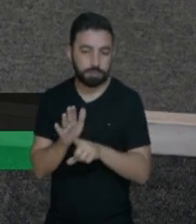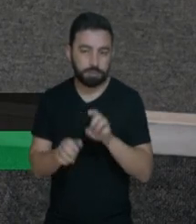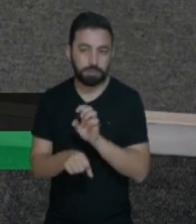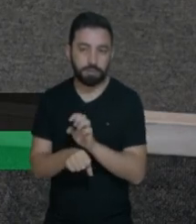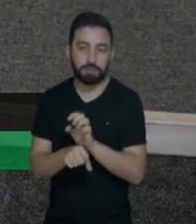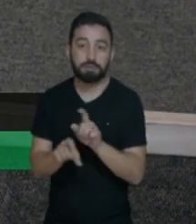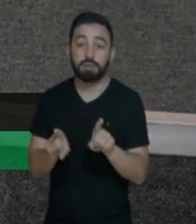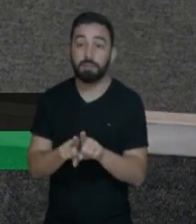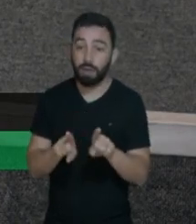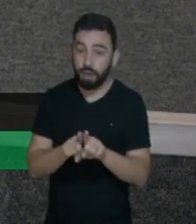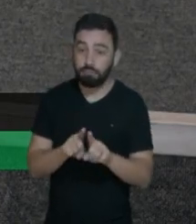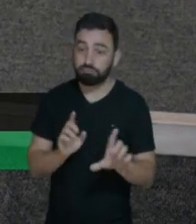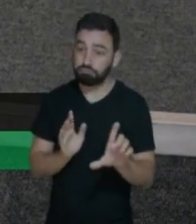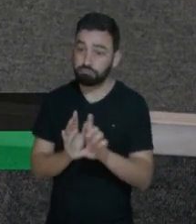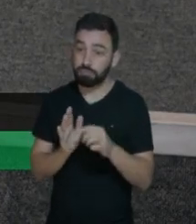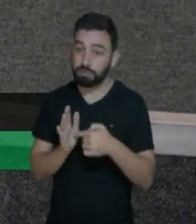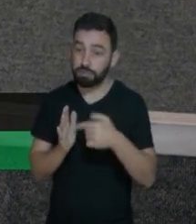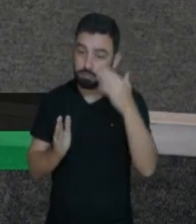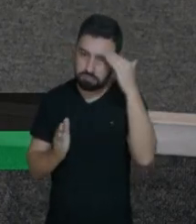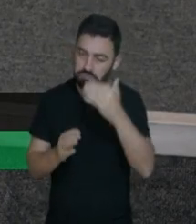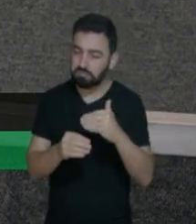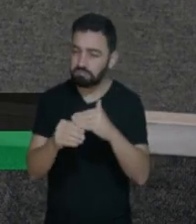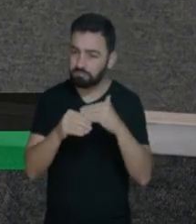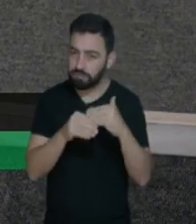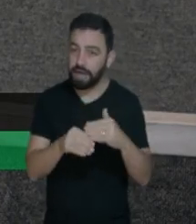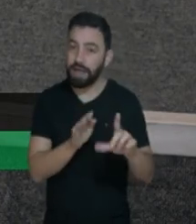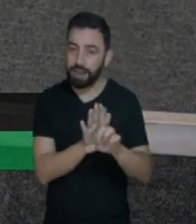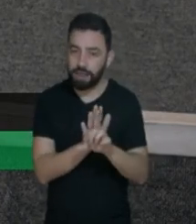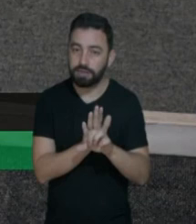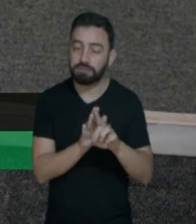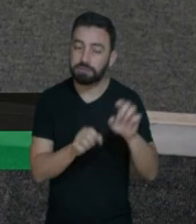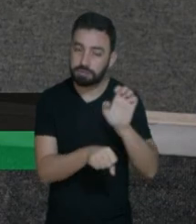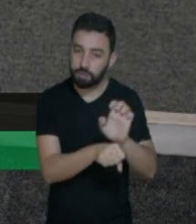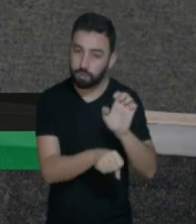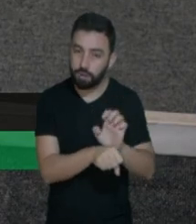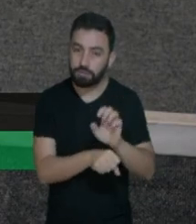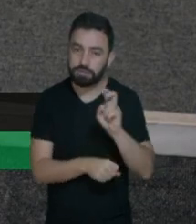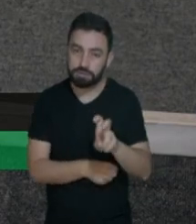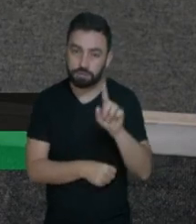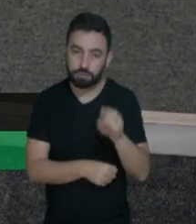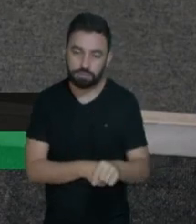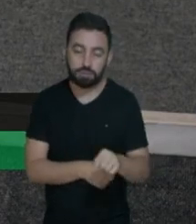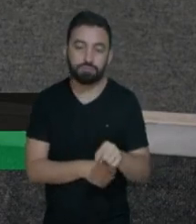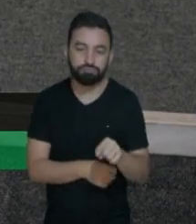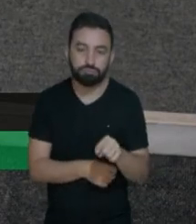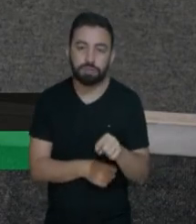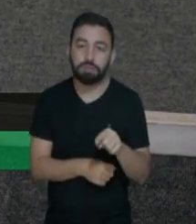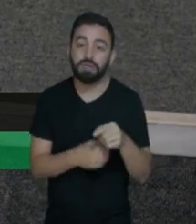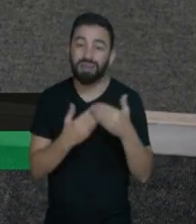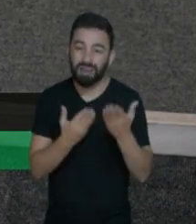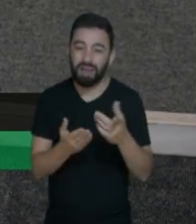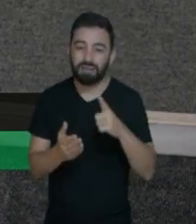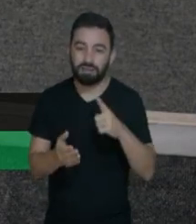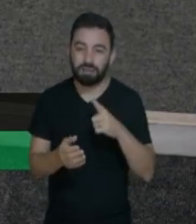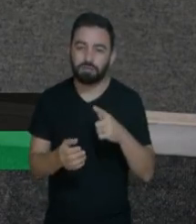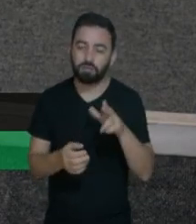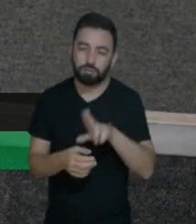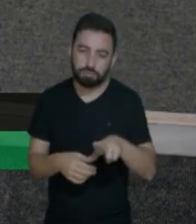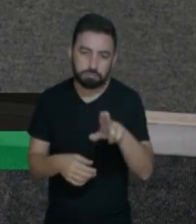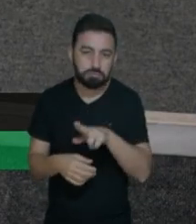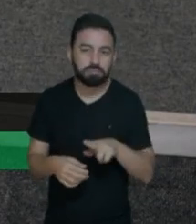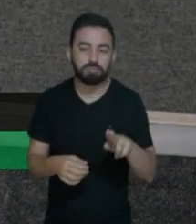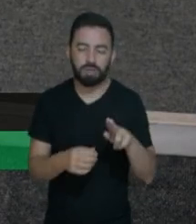objeto da proposição em causa está em consonância com a lei estadual 5704 de 1980 que dispõe sobre aquisição alienação e utilização de meios e